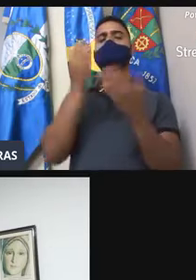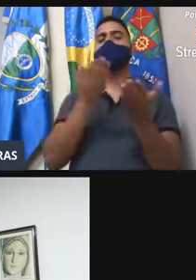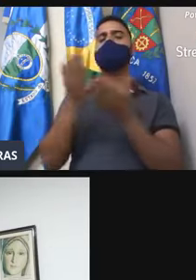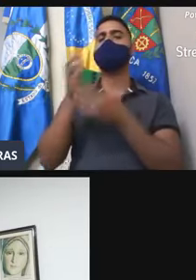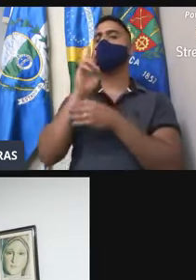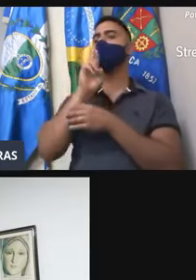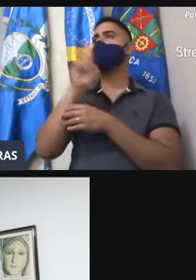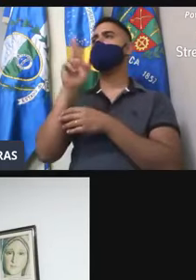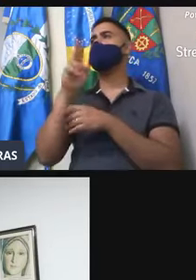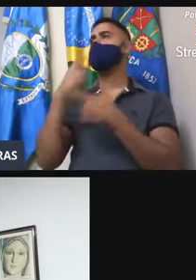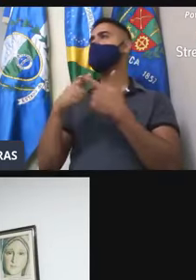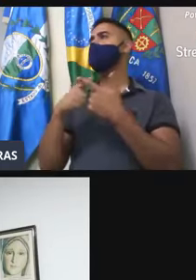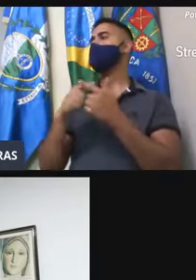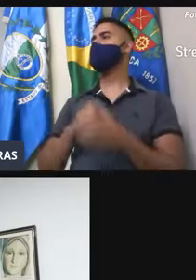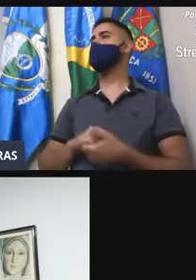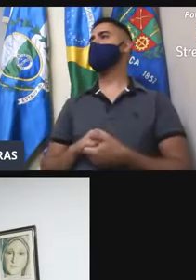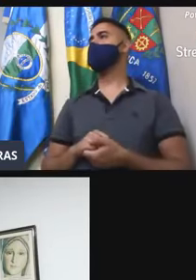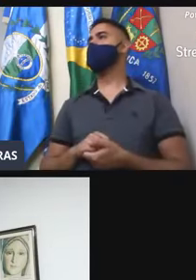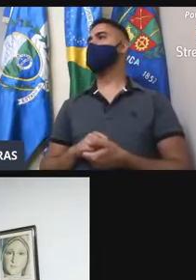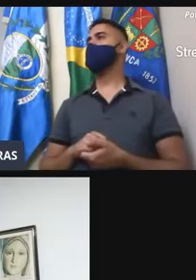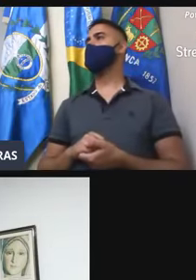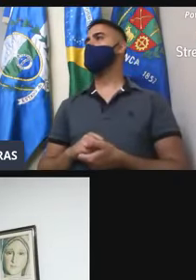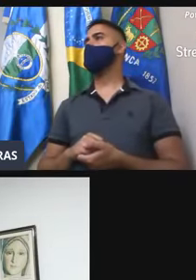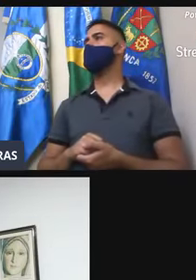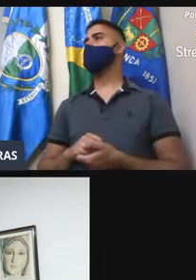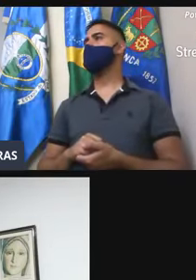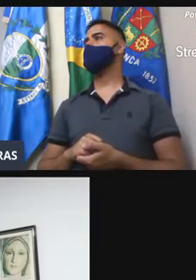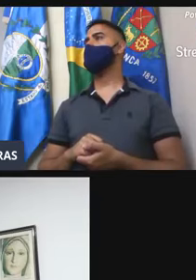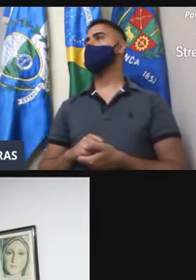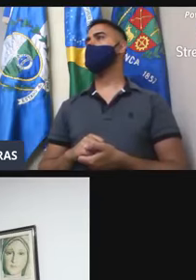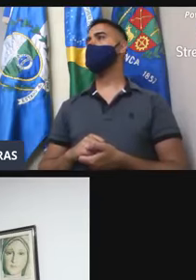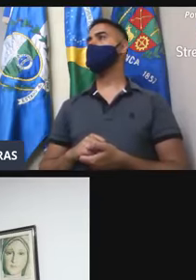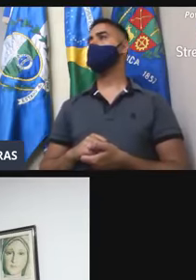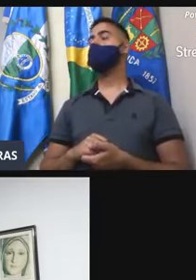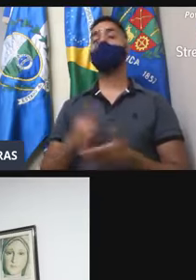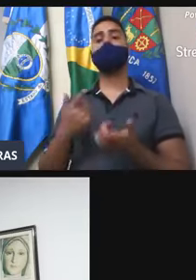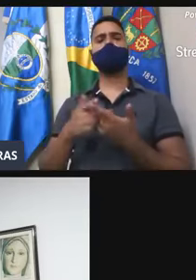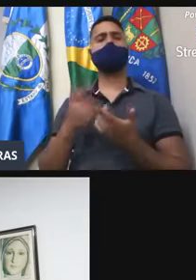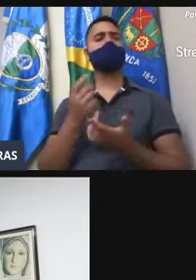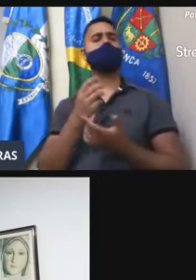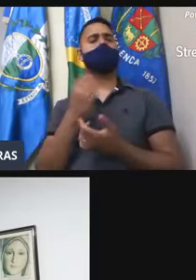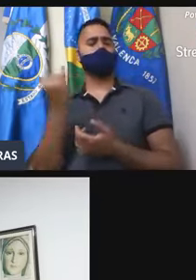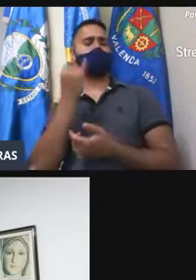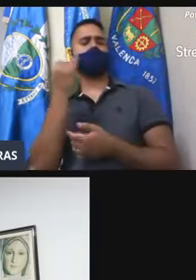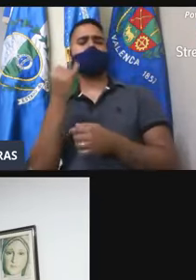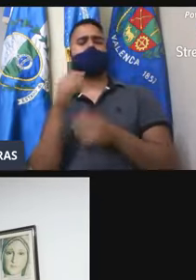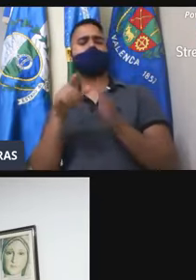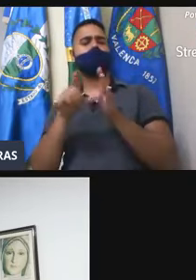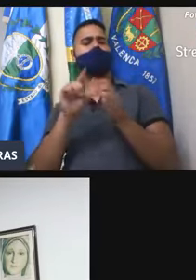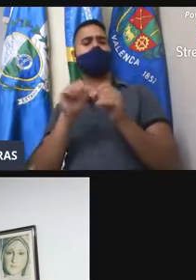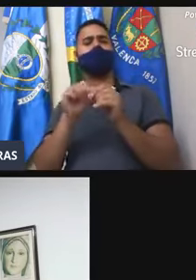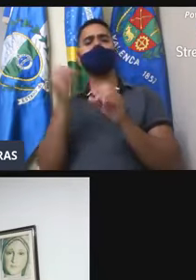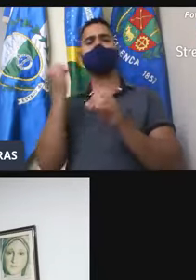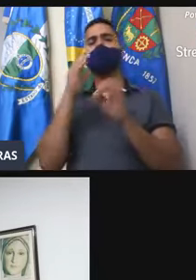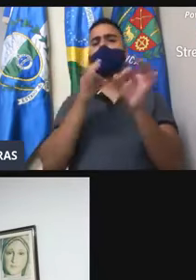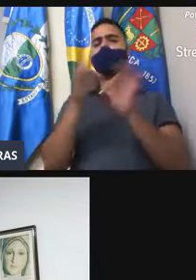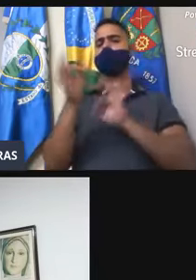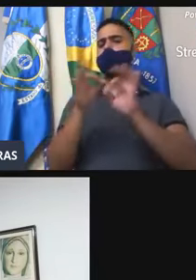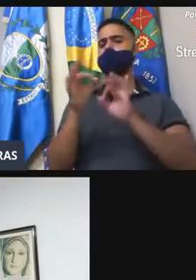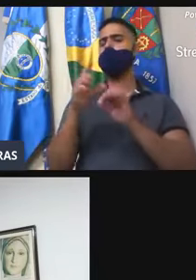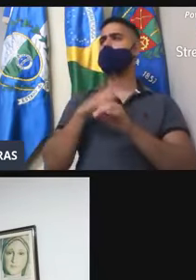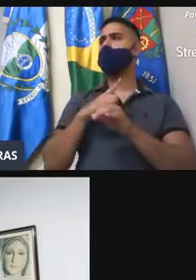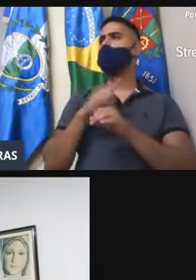encaminhando é importante em resposta para essa casa. Antes de se fizer um novo projeto, a gente